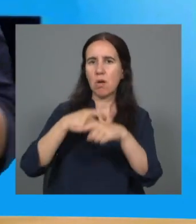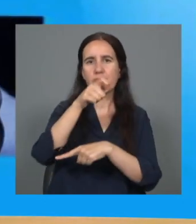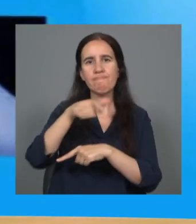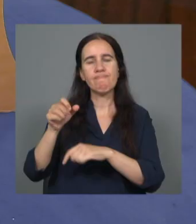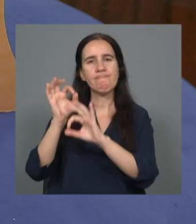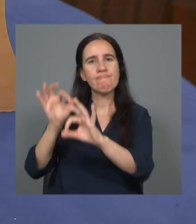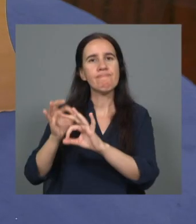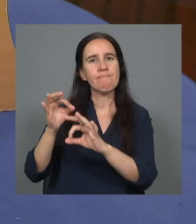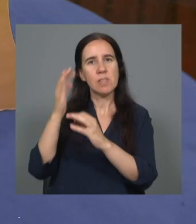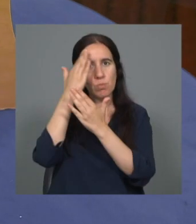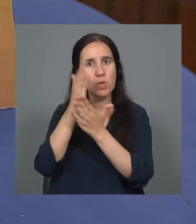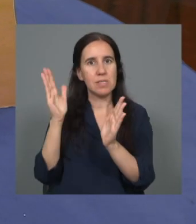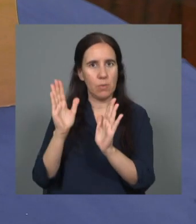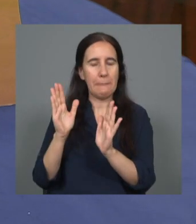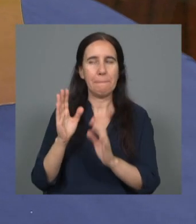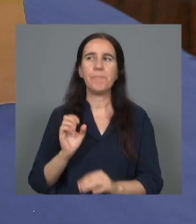democracia, não é?